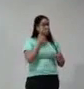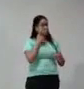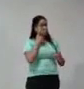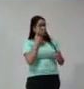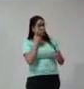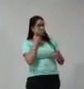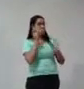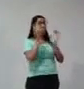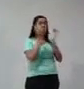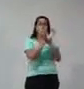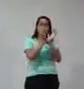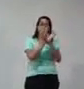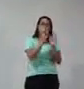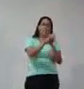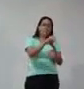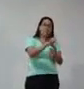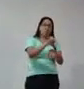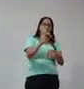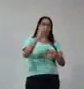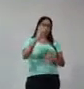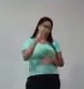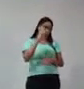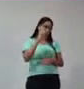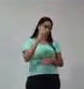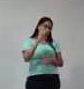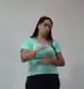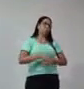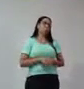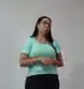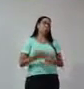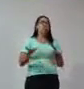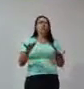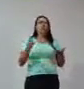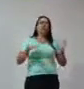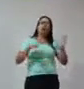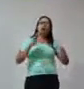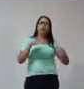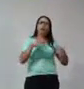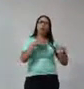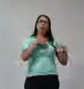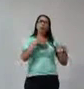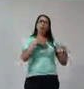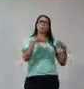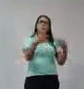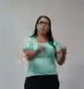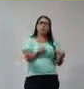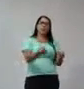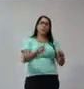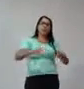e educação e ciência, talvez tenha um impacto melhor.